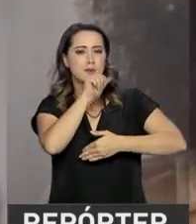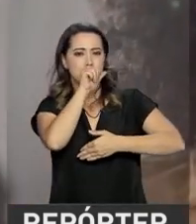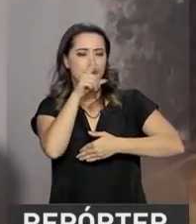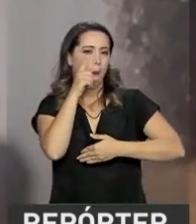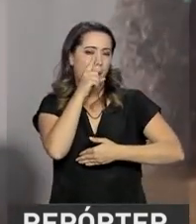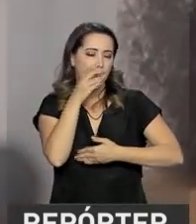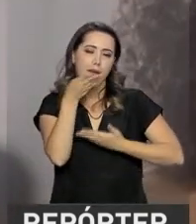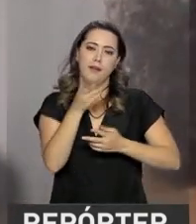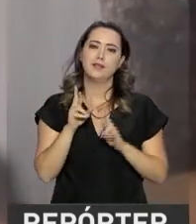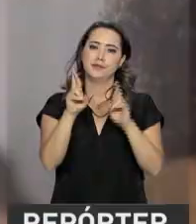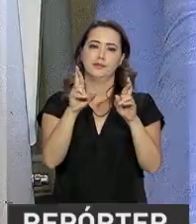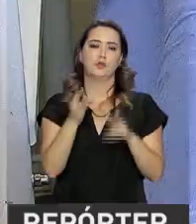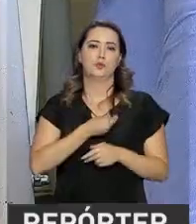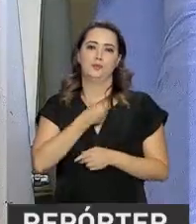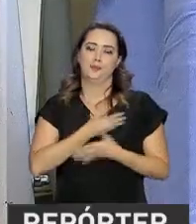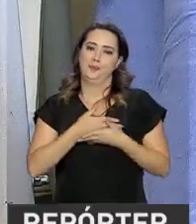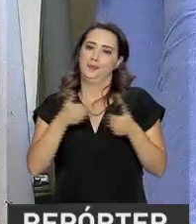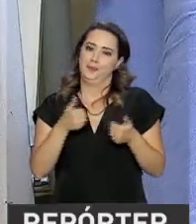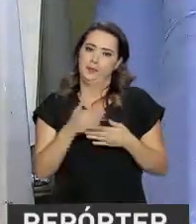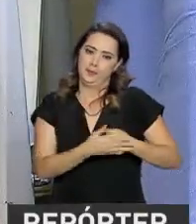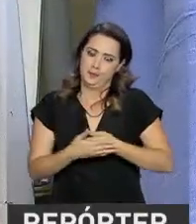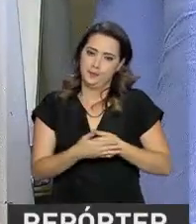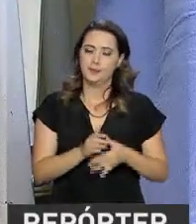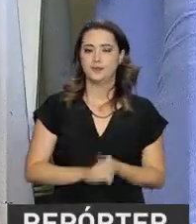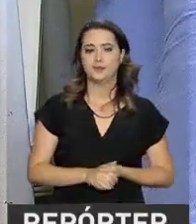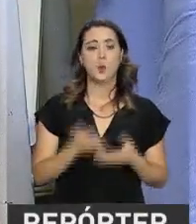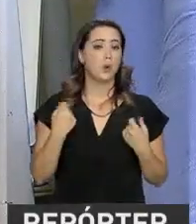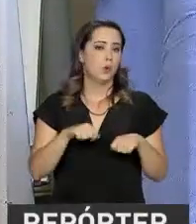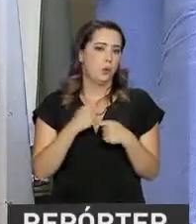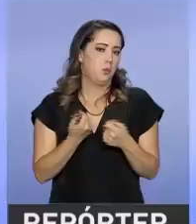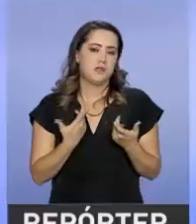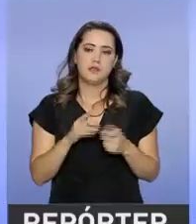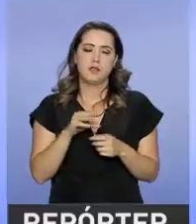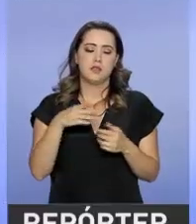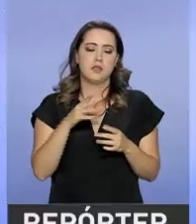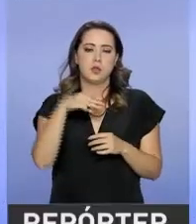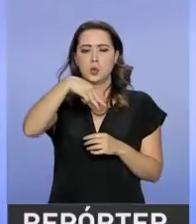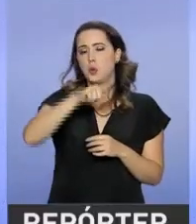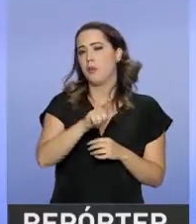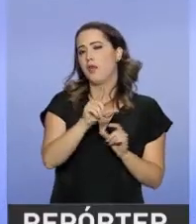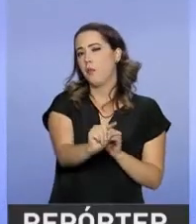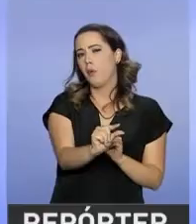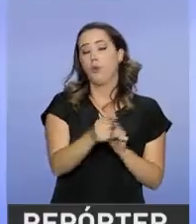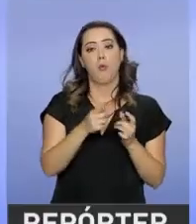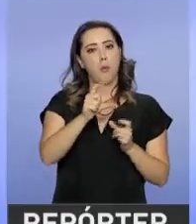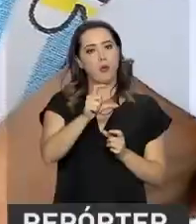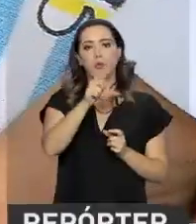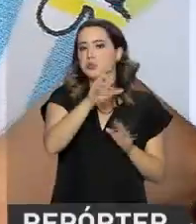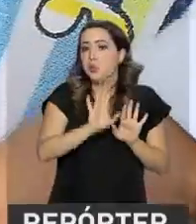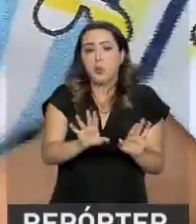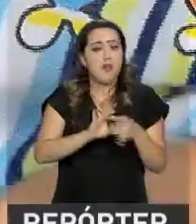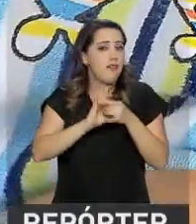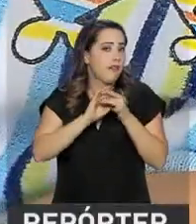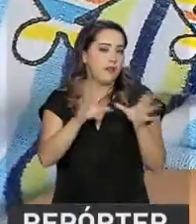filhos saudáveis e cheios de vida. Para doar, não existe quantidade mínima. Cada ml pode fazer diferença